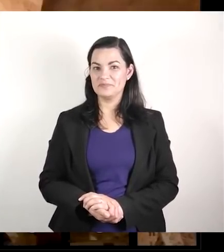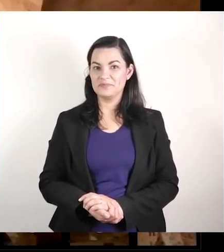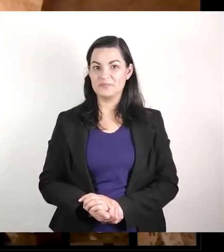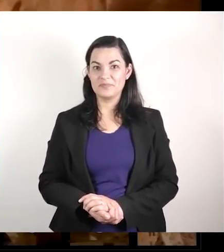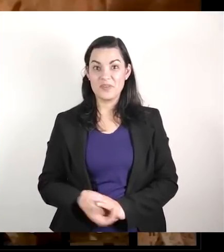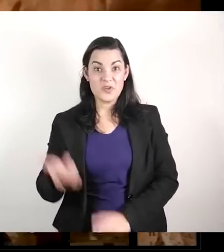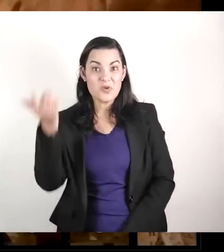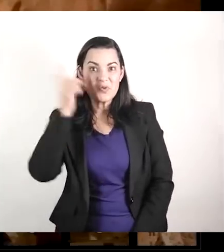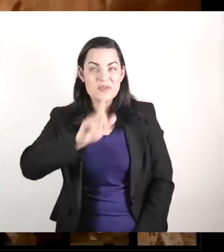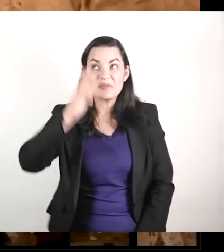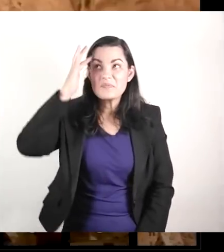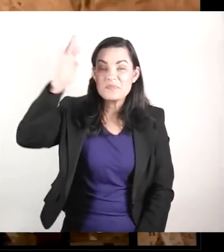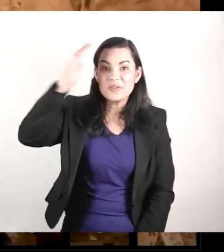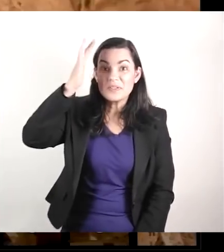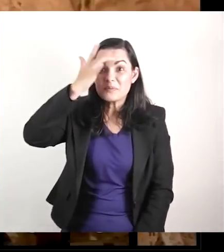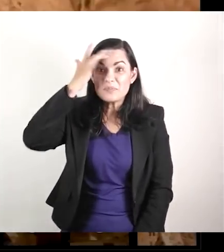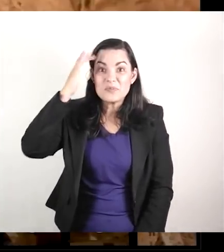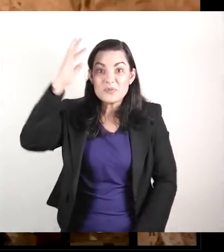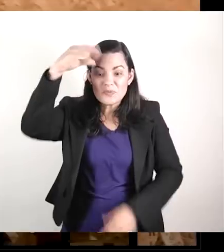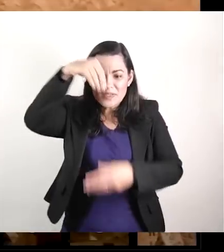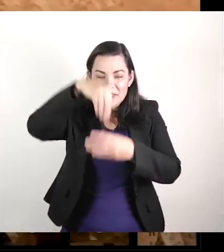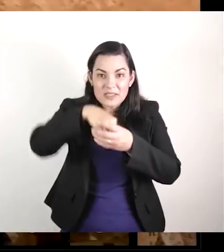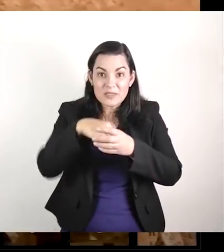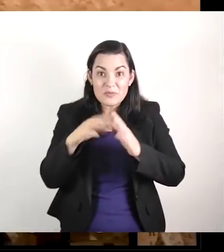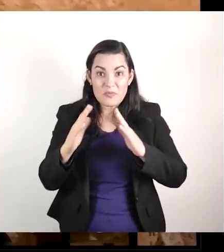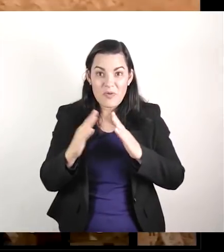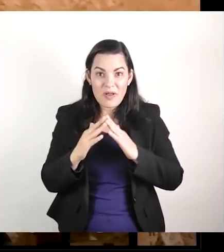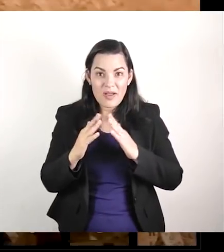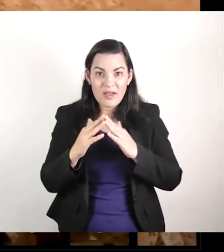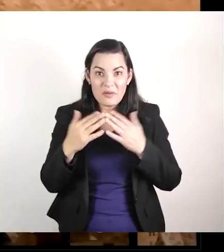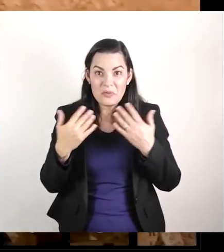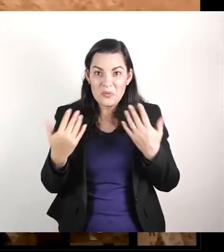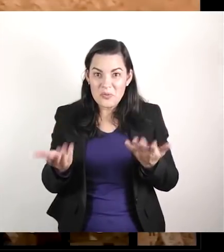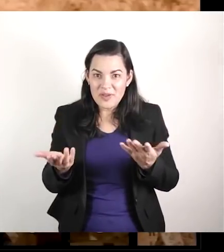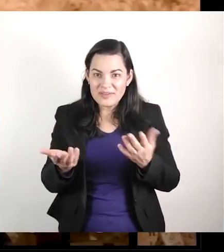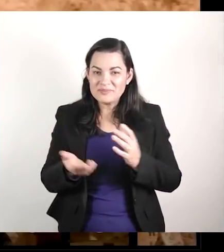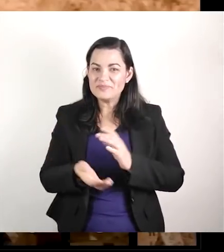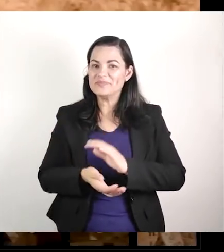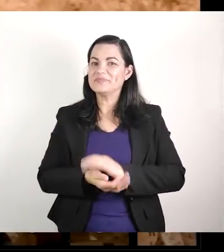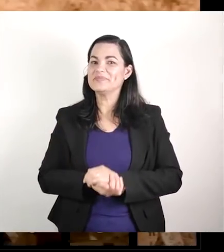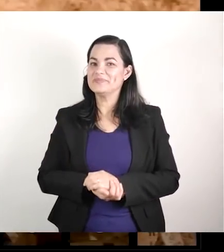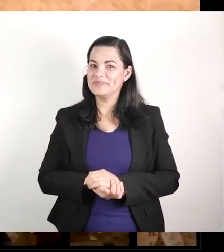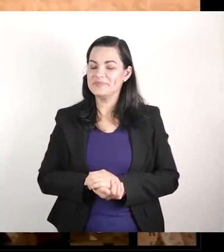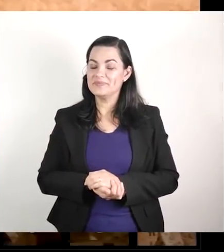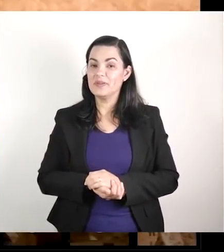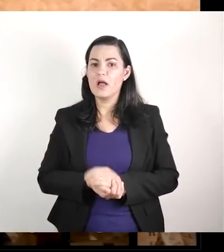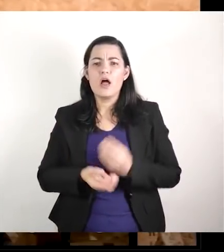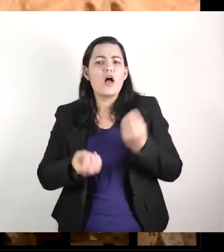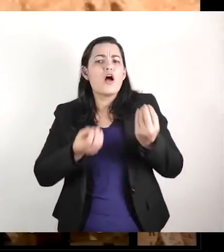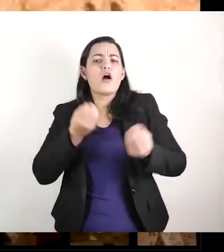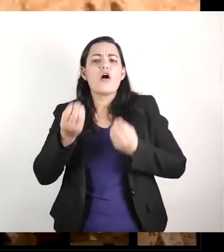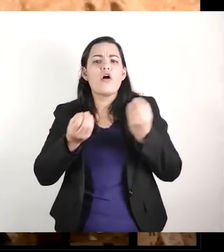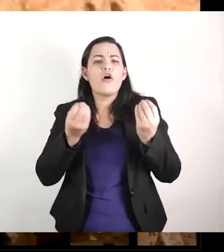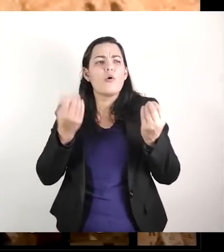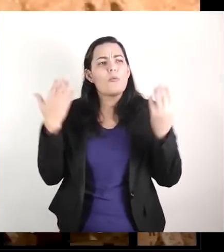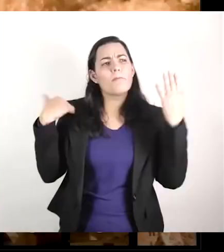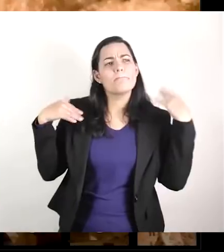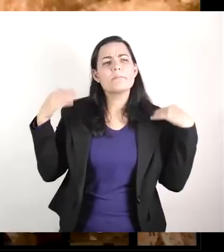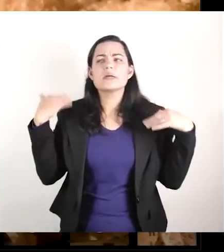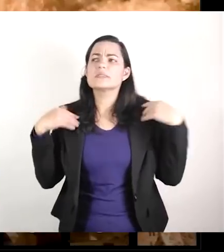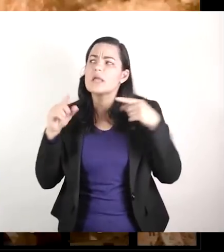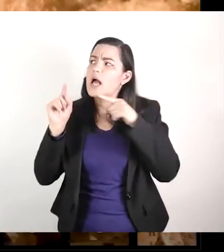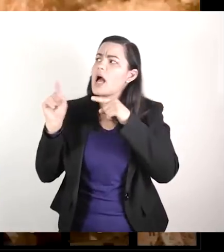Já conseguiram imaginar as pessoas morando aí dentro dessas cavernas? E como seria um passeio